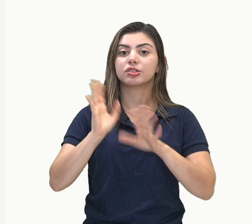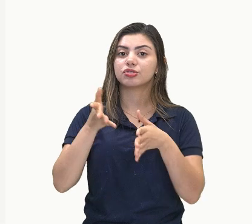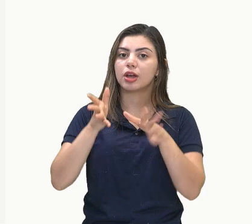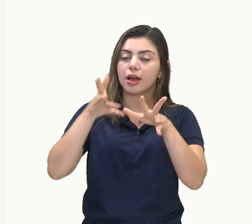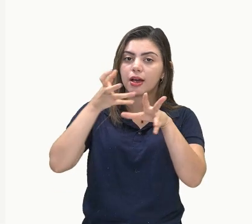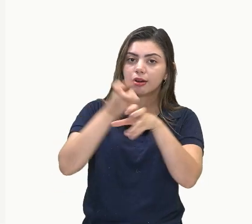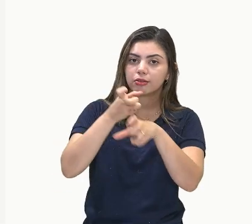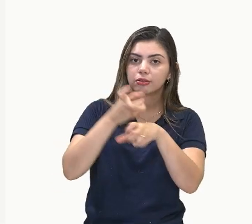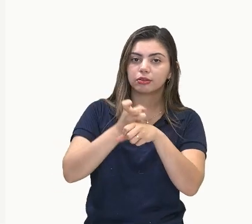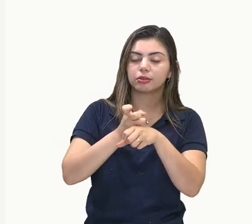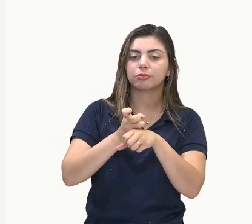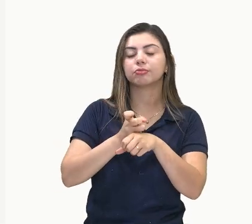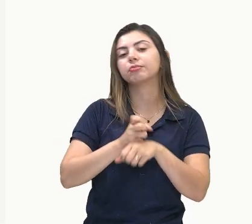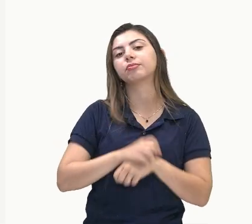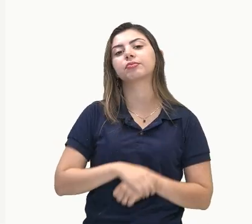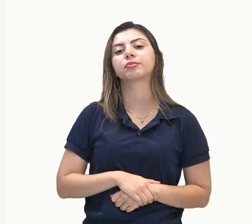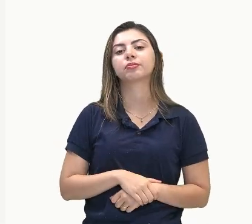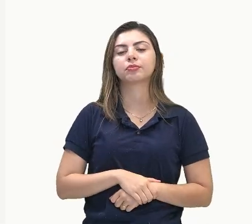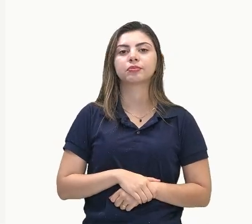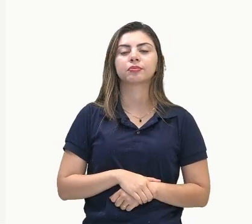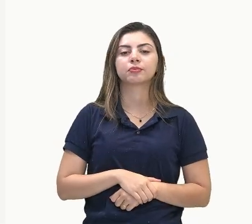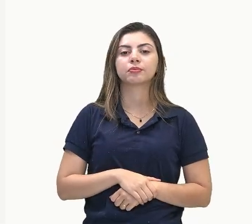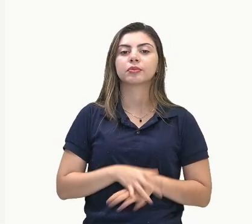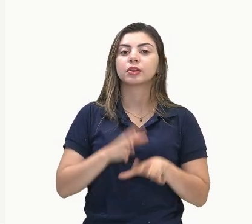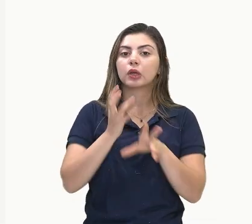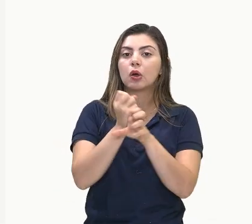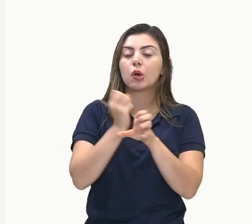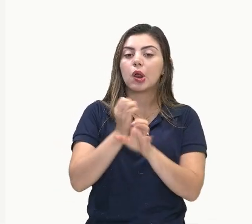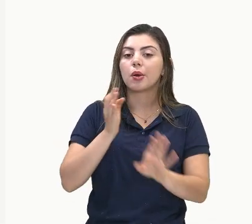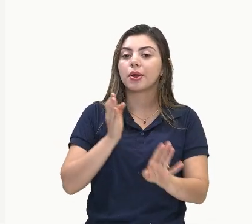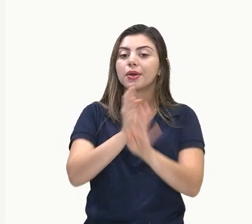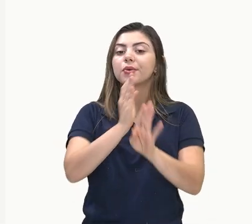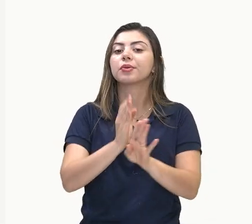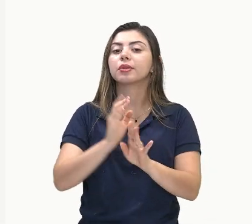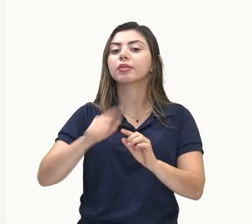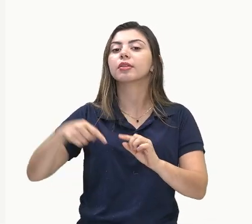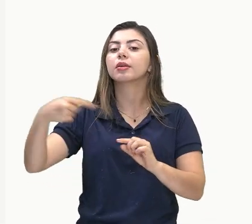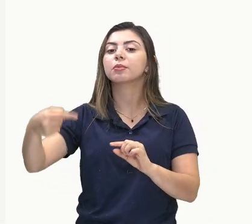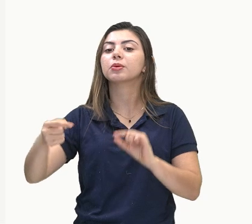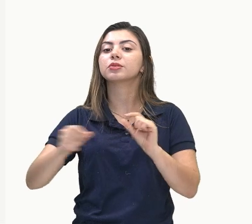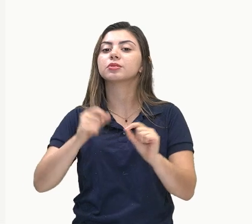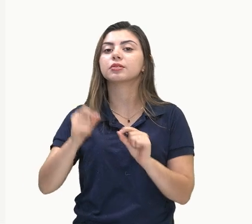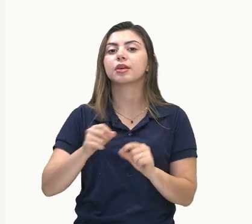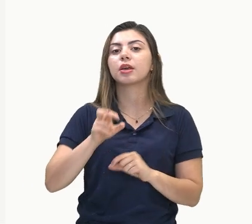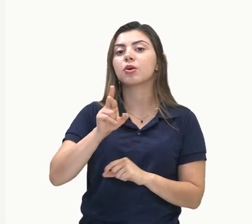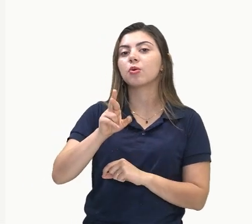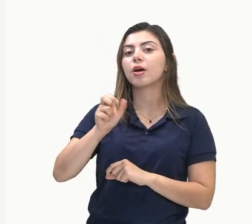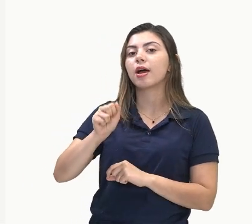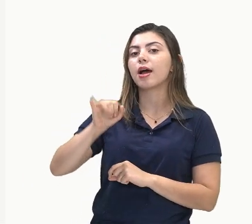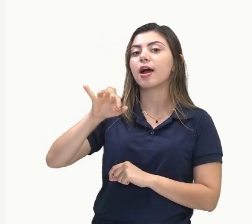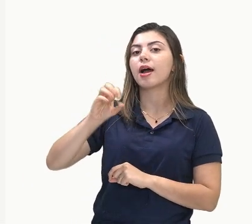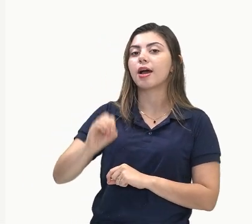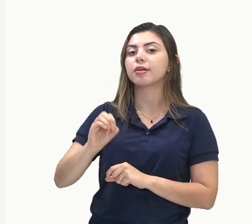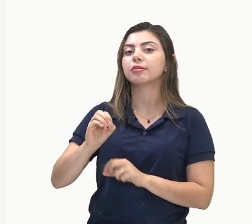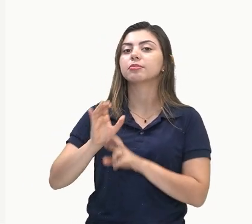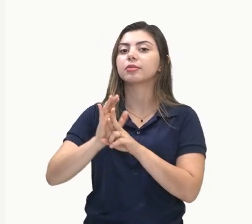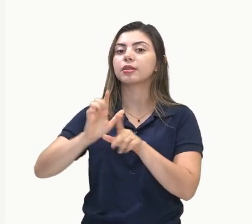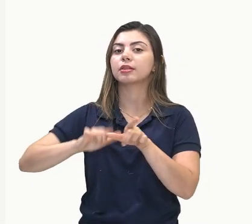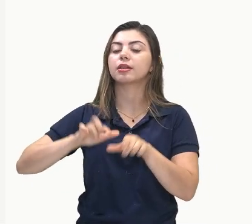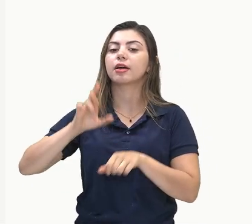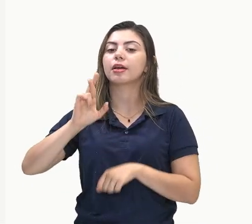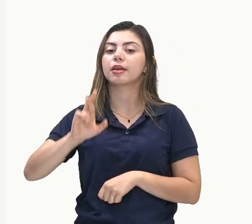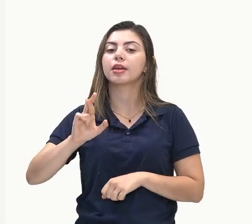distância. Após sabermos disso, né, temos que saber o valor dos raios.